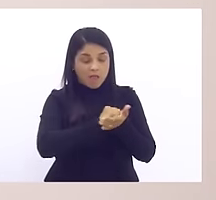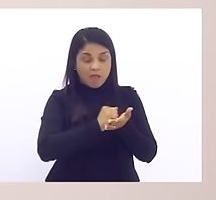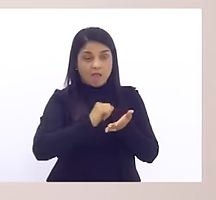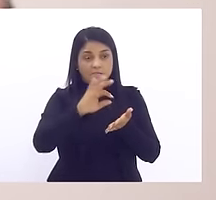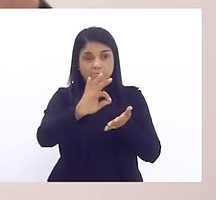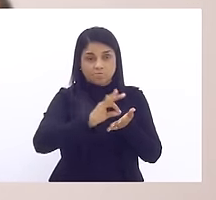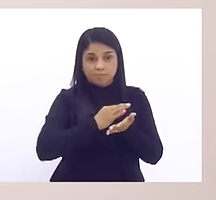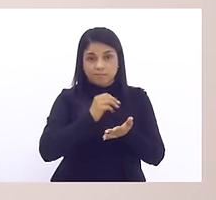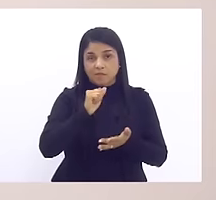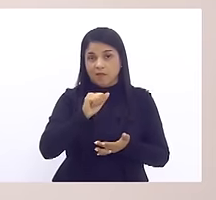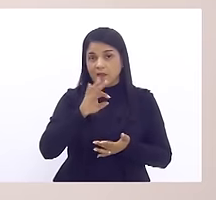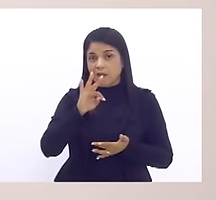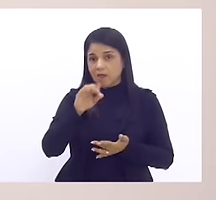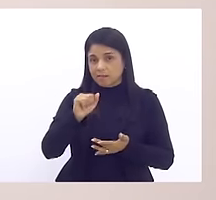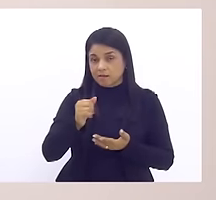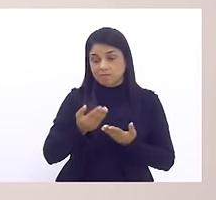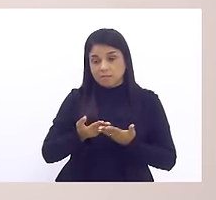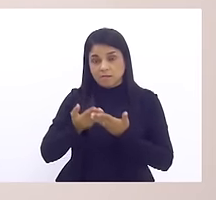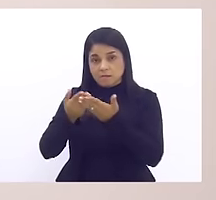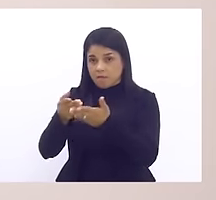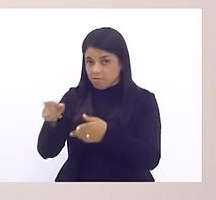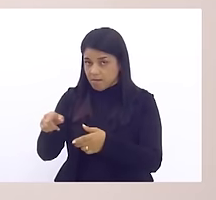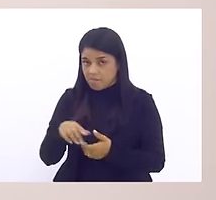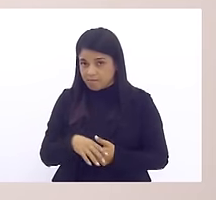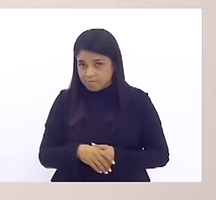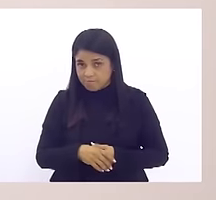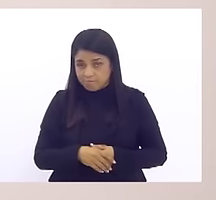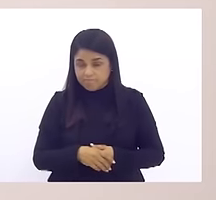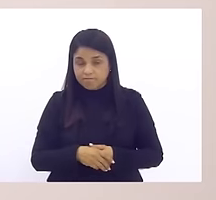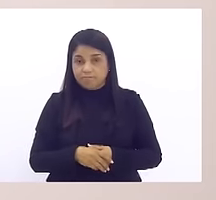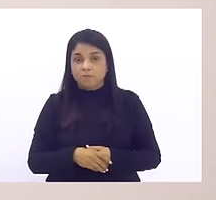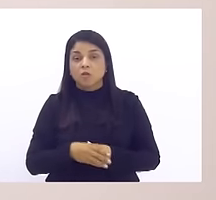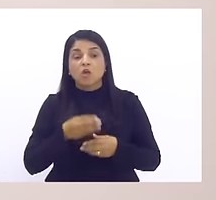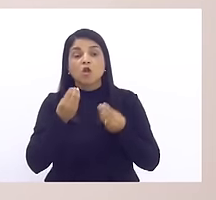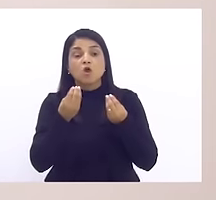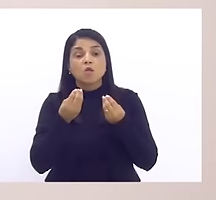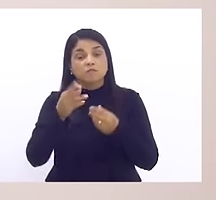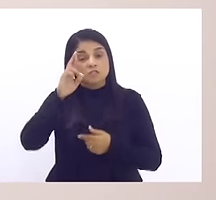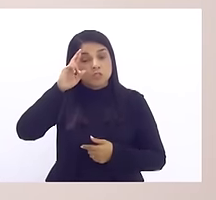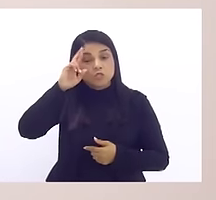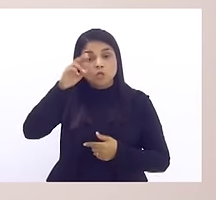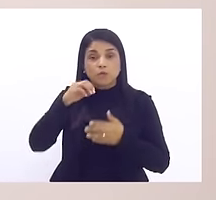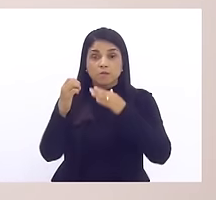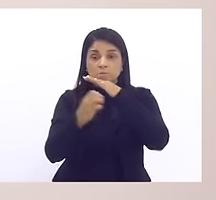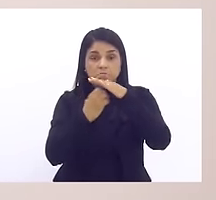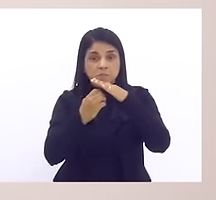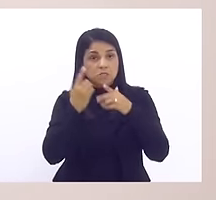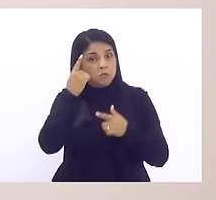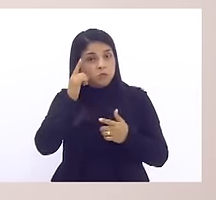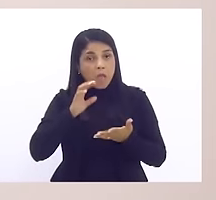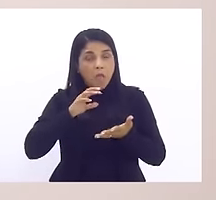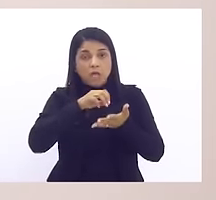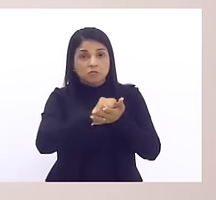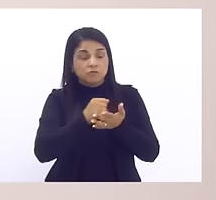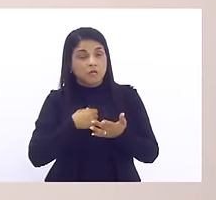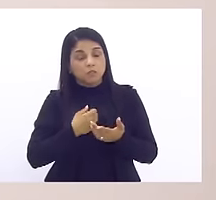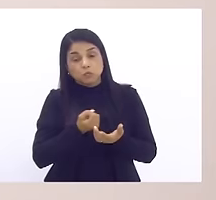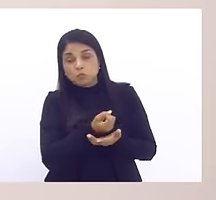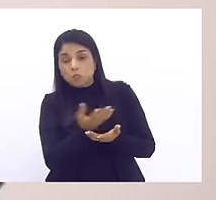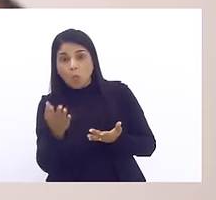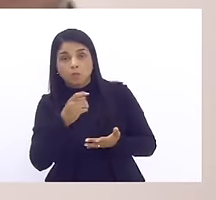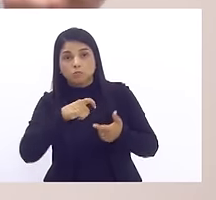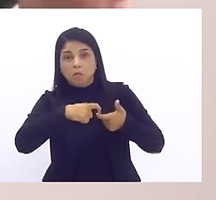nos análise da casa e caminhar até padrasto Porque como é que você tem pintura de uma empresa e você não sabe as suas atividades não sabe a quantidade de reboque você tem